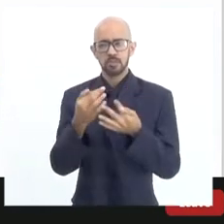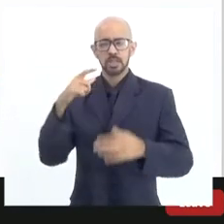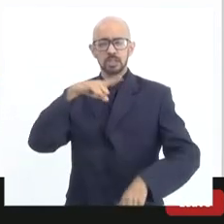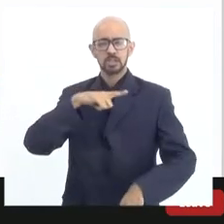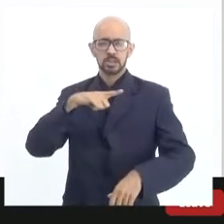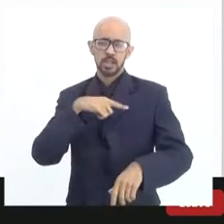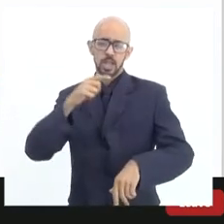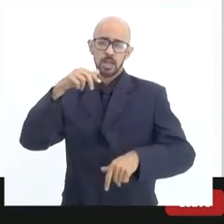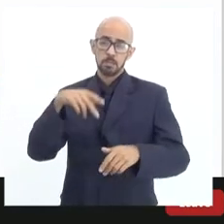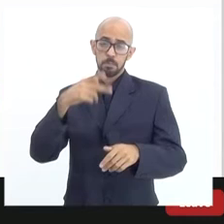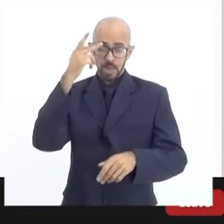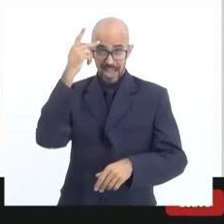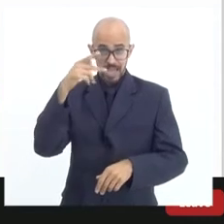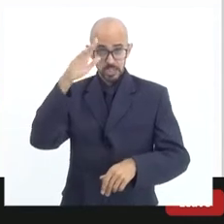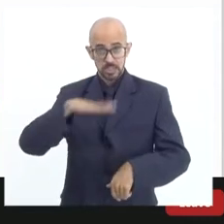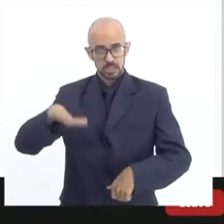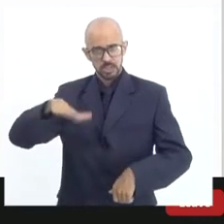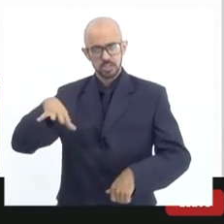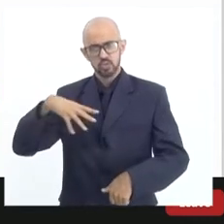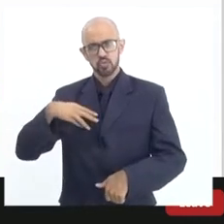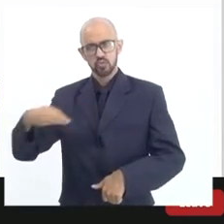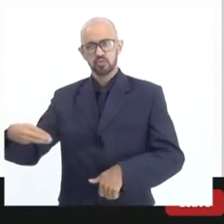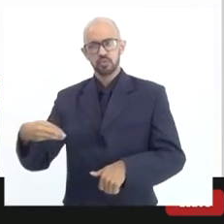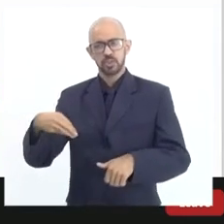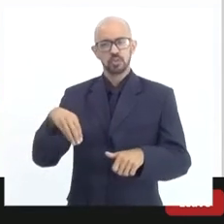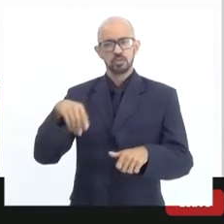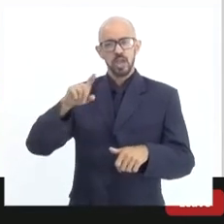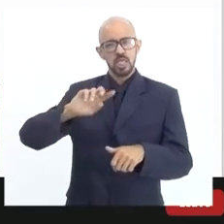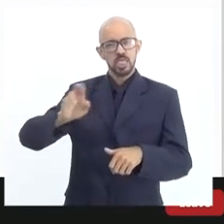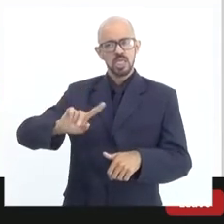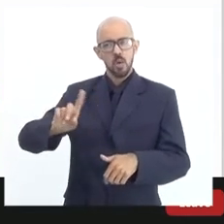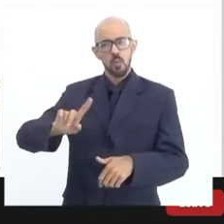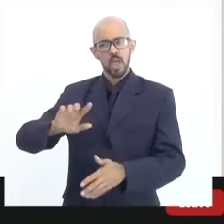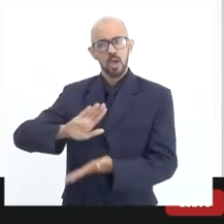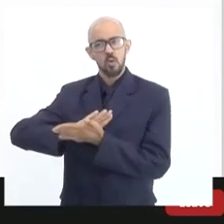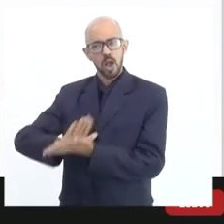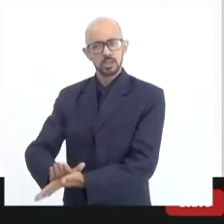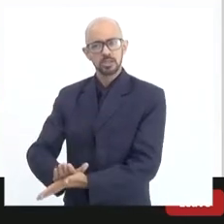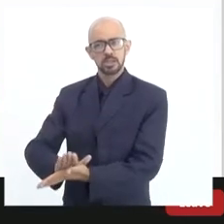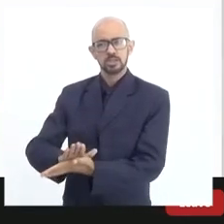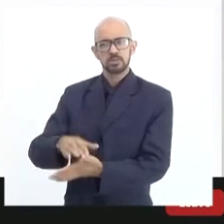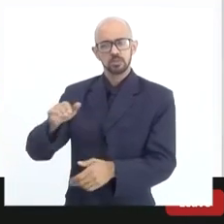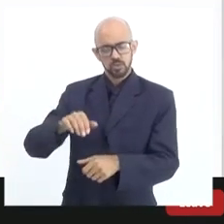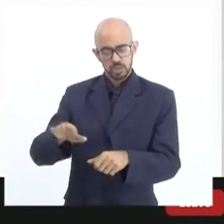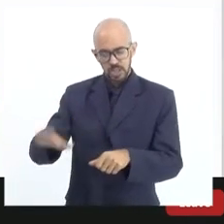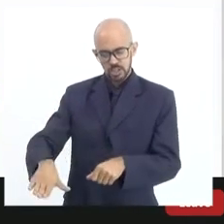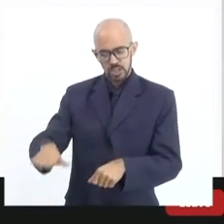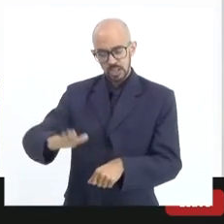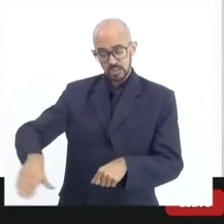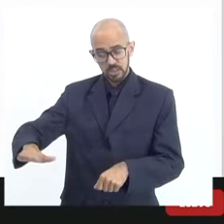crianças, para os seus filhos, né? Então, é não ao racismo religioso, deixa as crianças de terreiro em paz, o